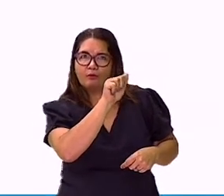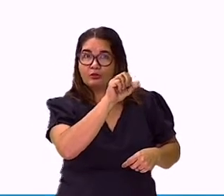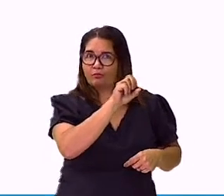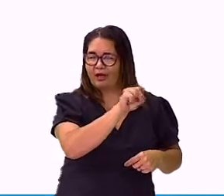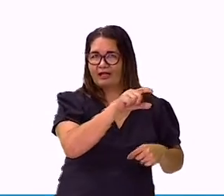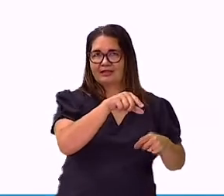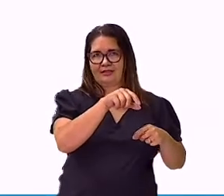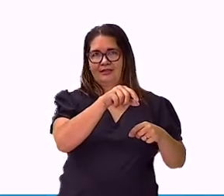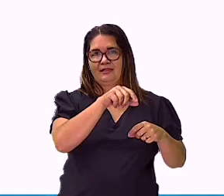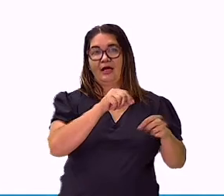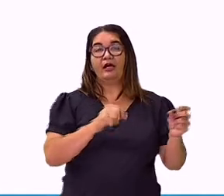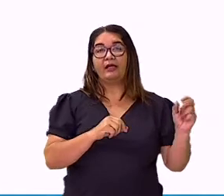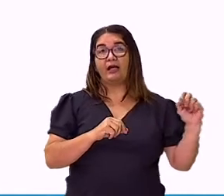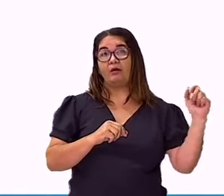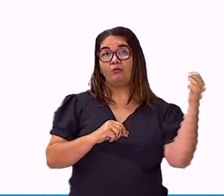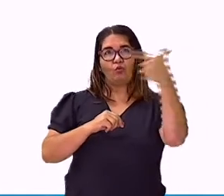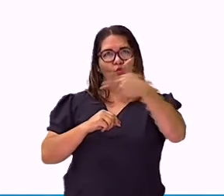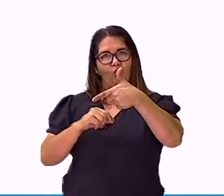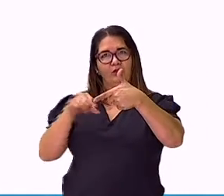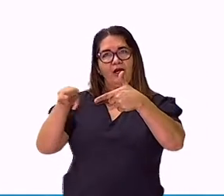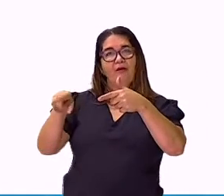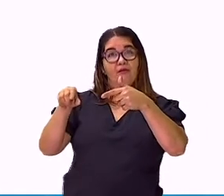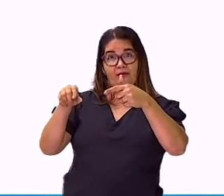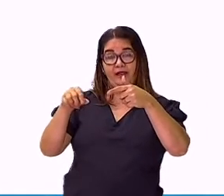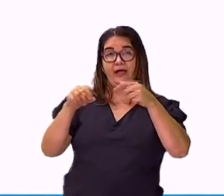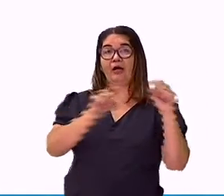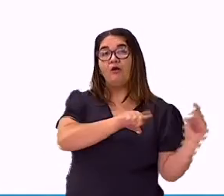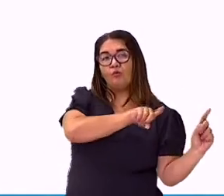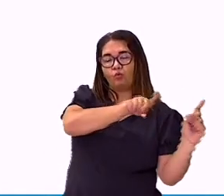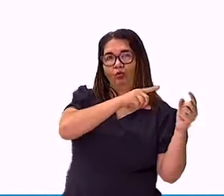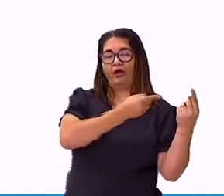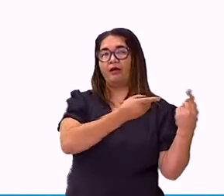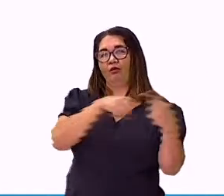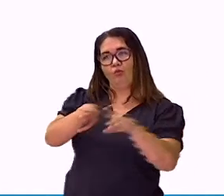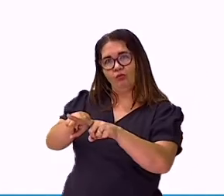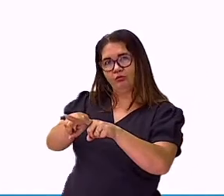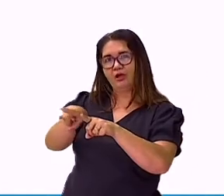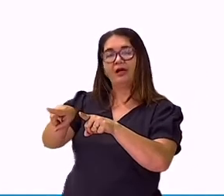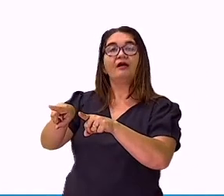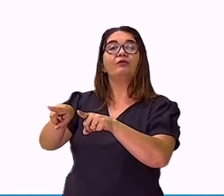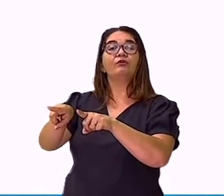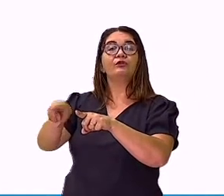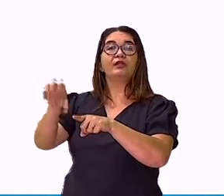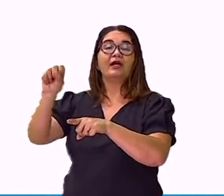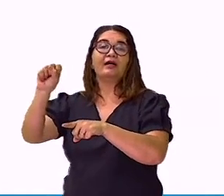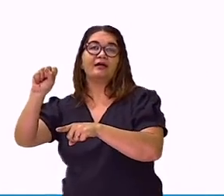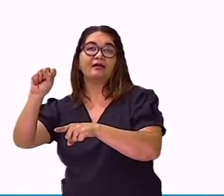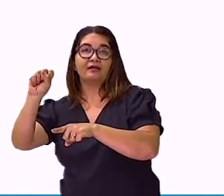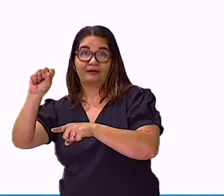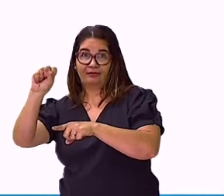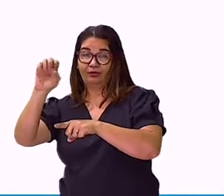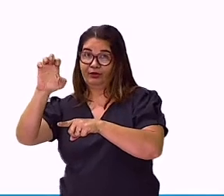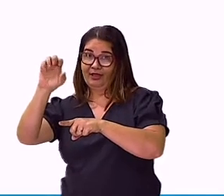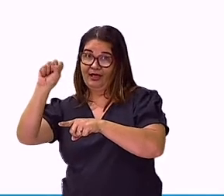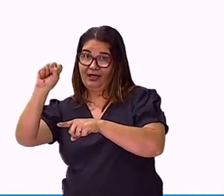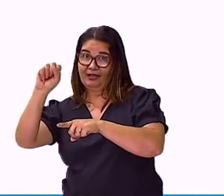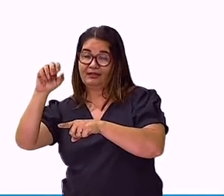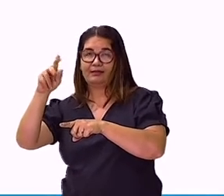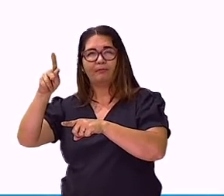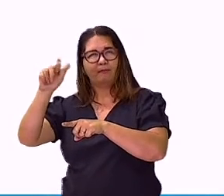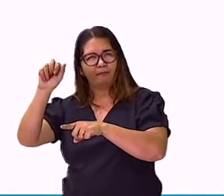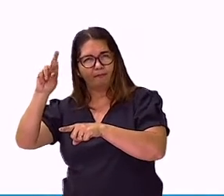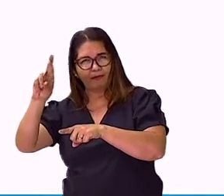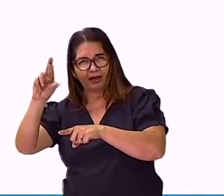que viviam hoje onde é o território helênico, né? O território grego. Então, aqui,